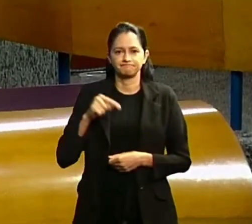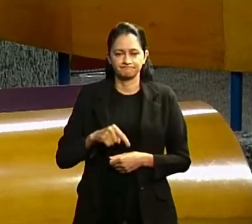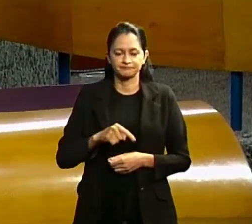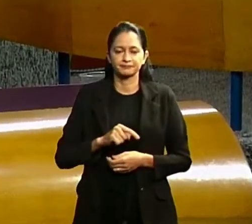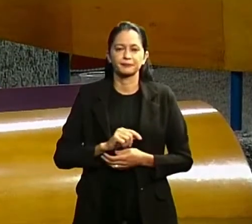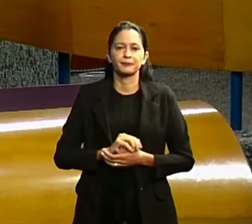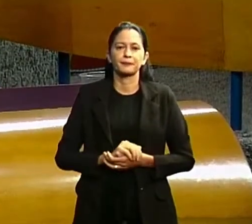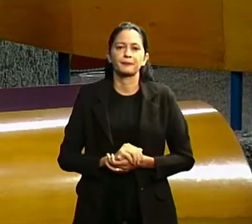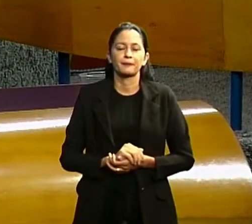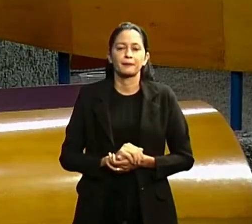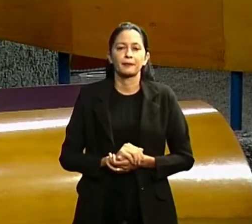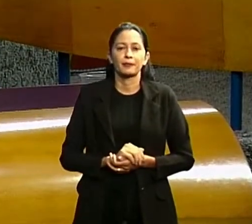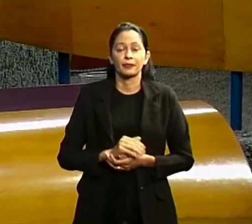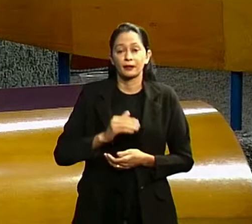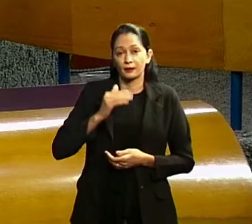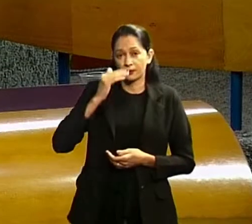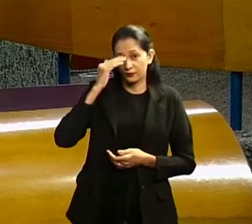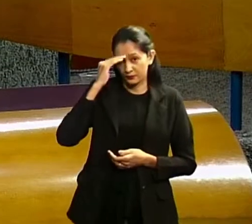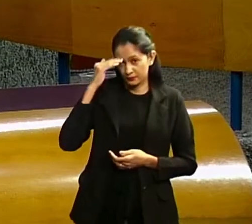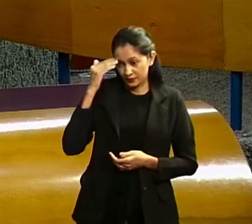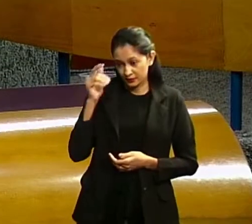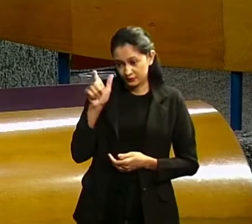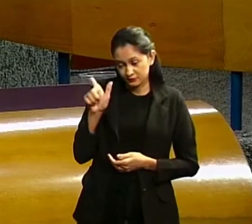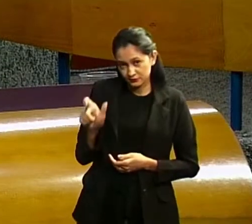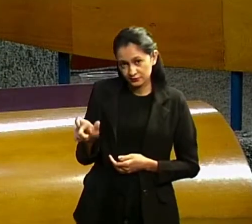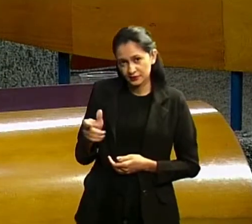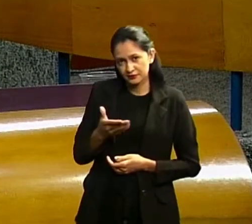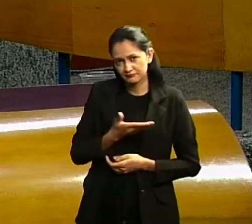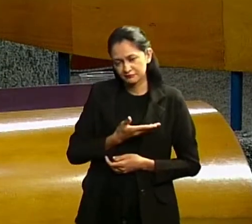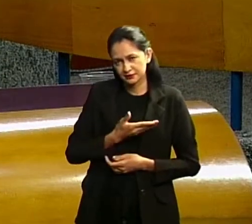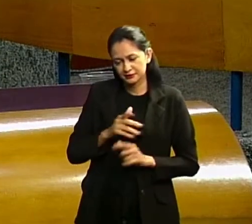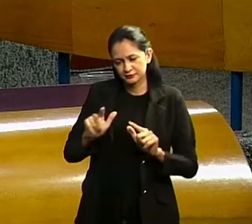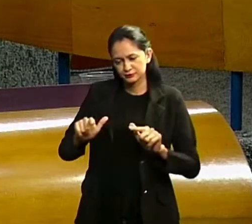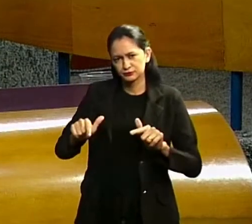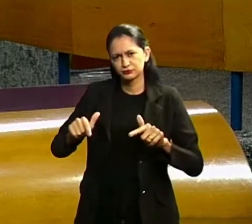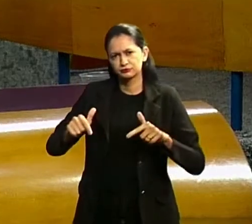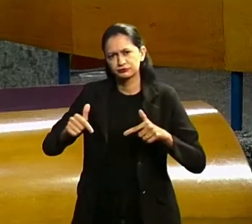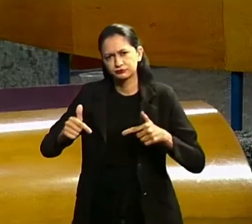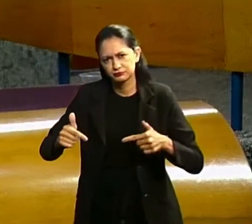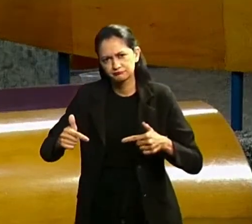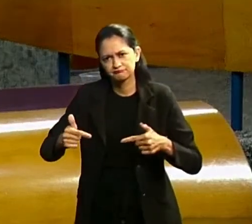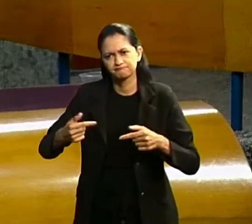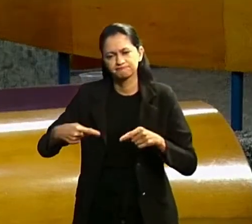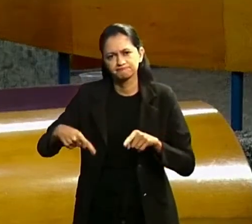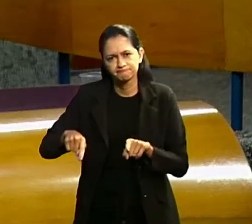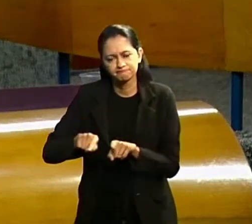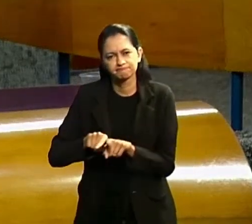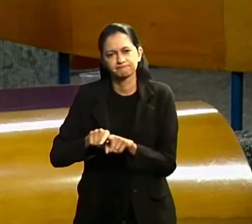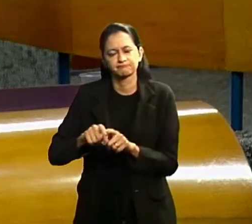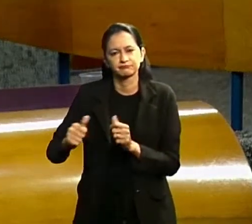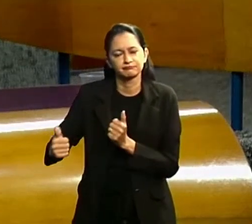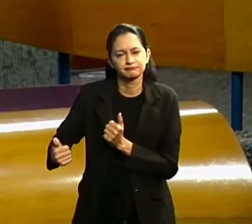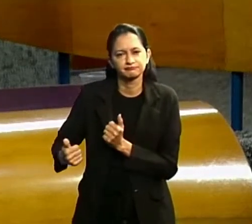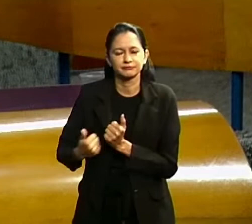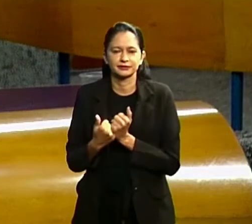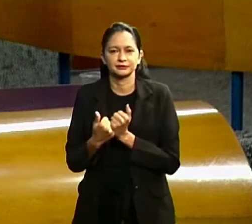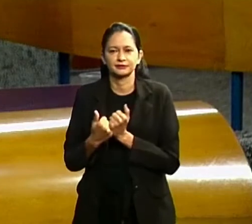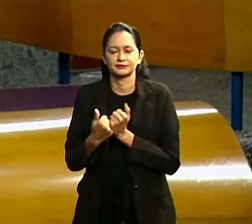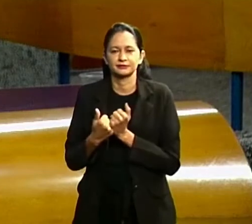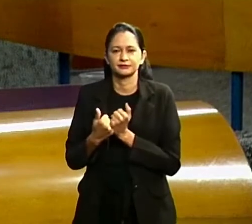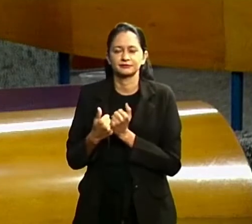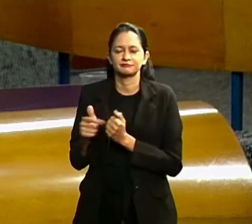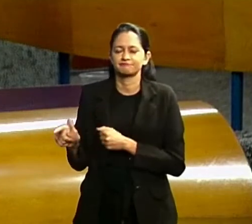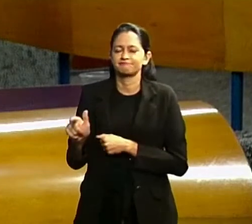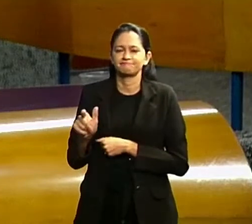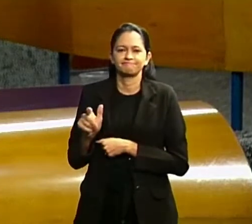para homenagear uma amiga, guerreira, parceira, linda e que mora no meu